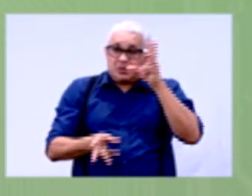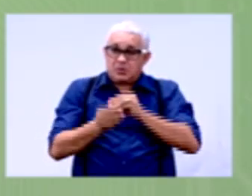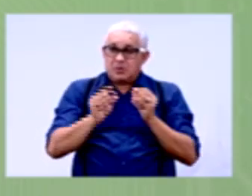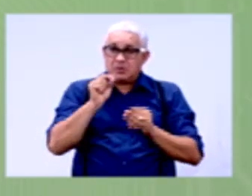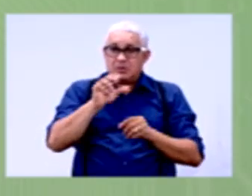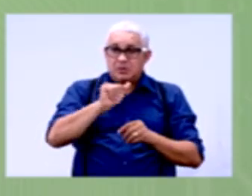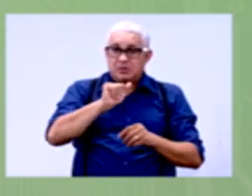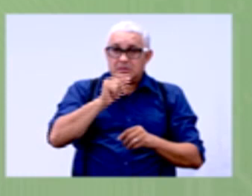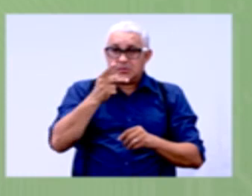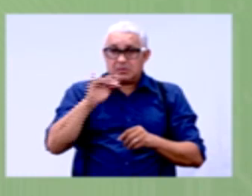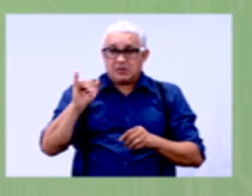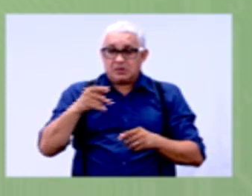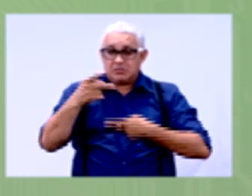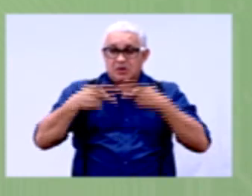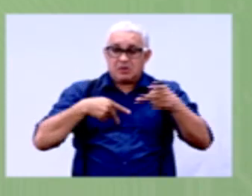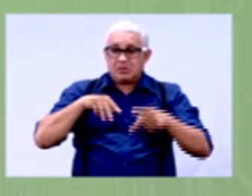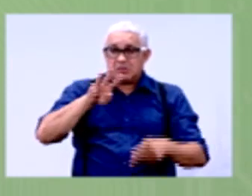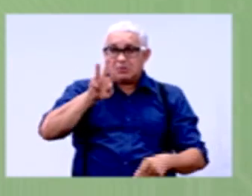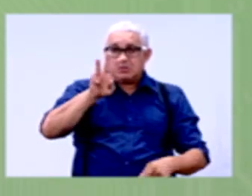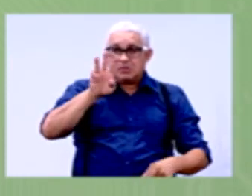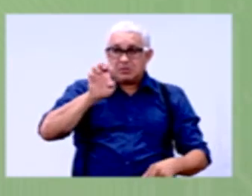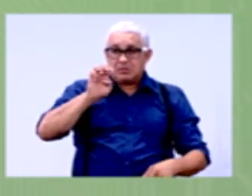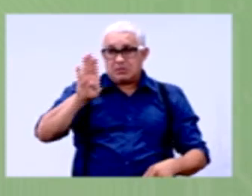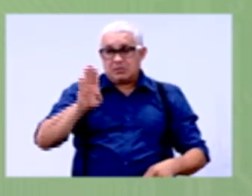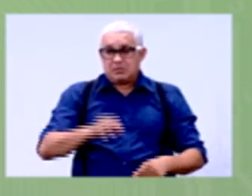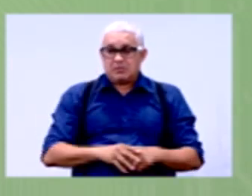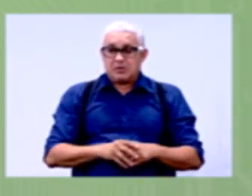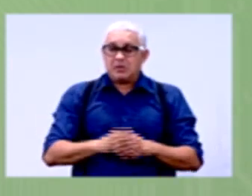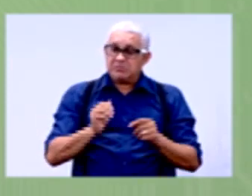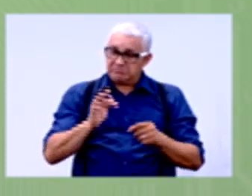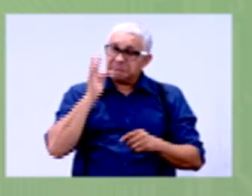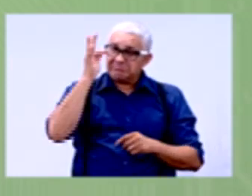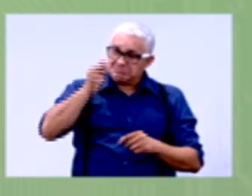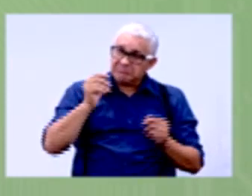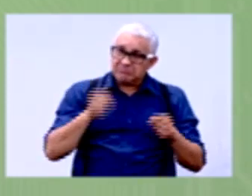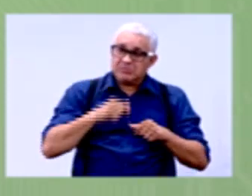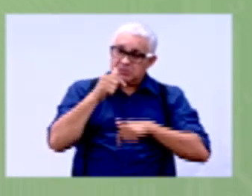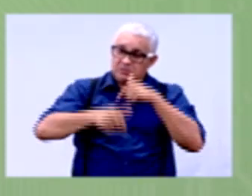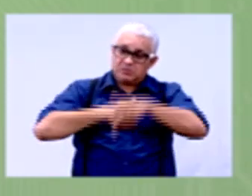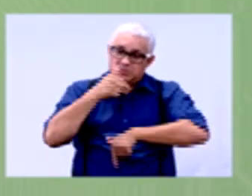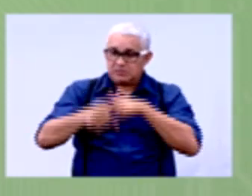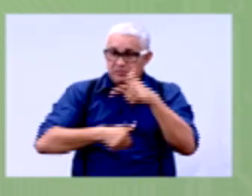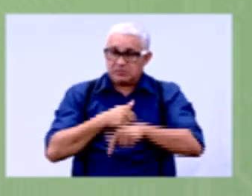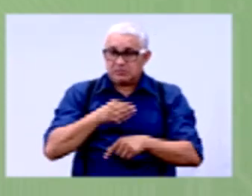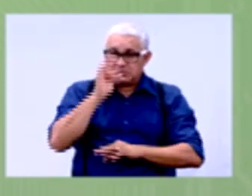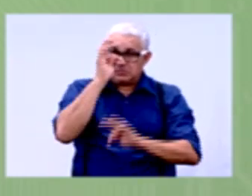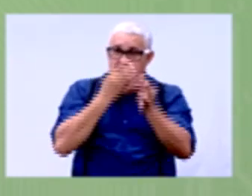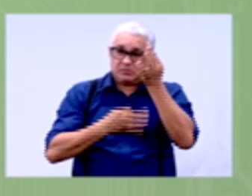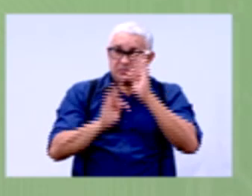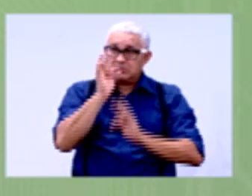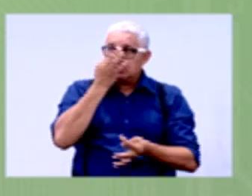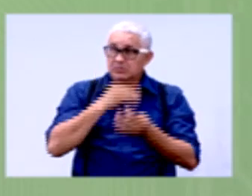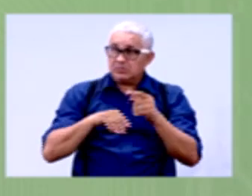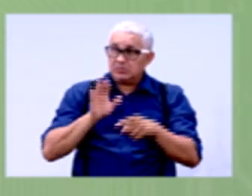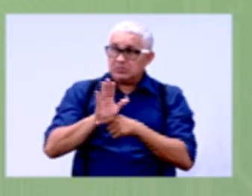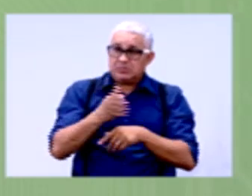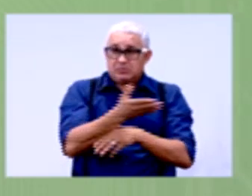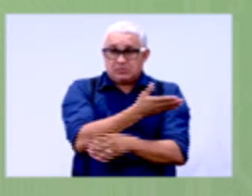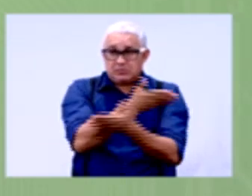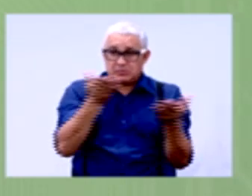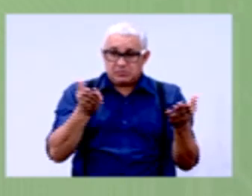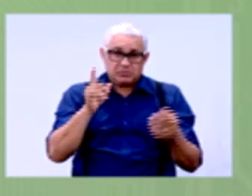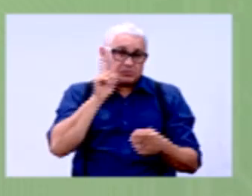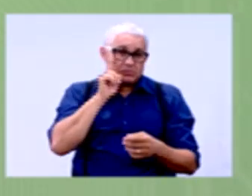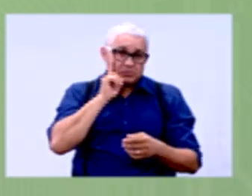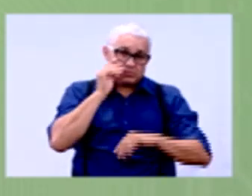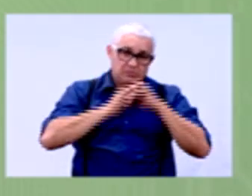nossa API para projetos web, né, é uma grande tendência de mercado. Então, trabalhar com essas tecnologias aí vão ajudar você no seu